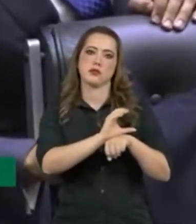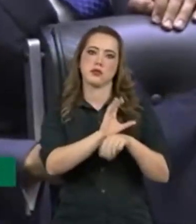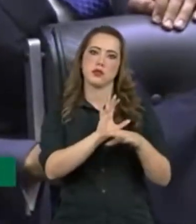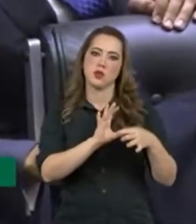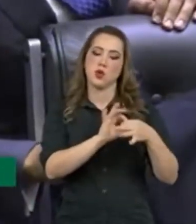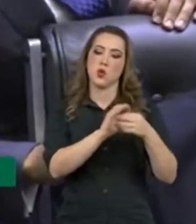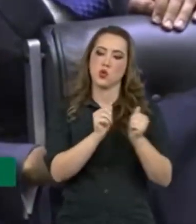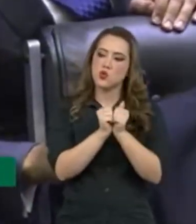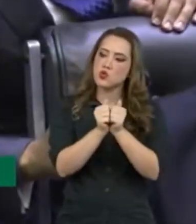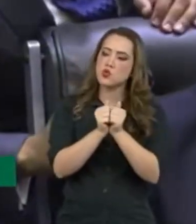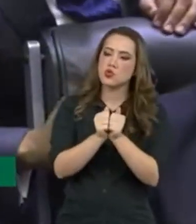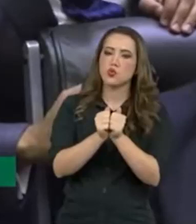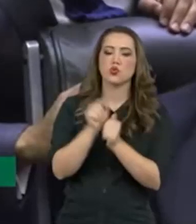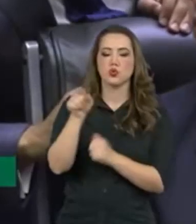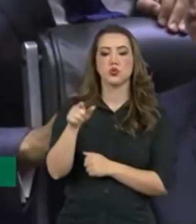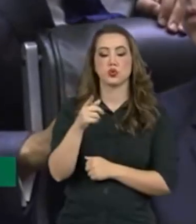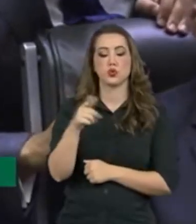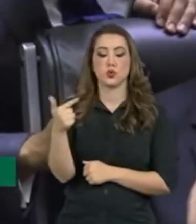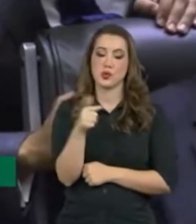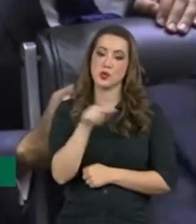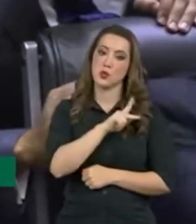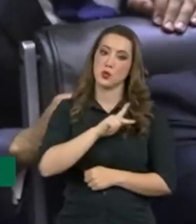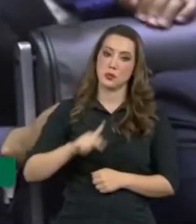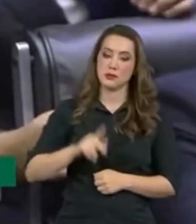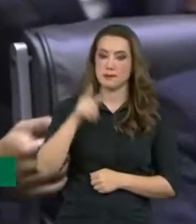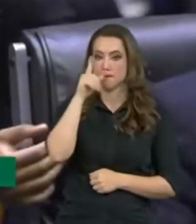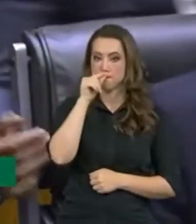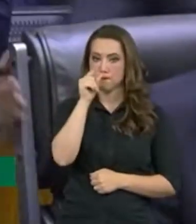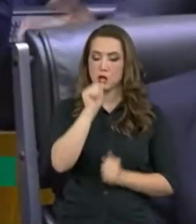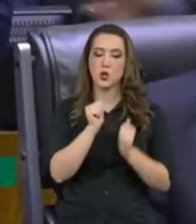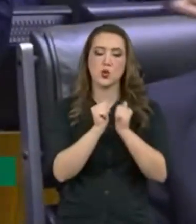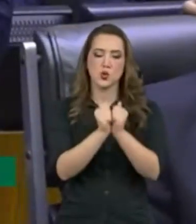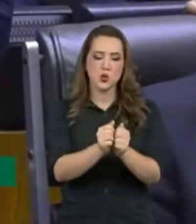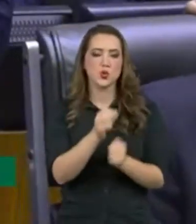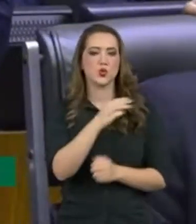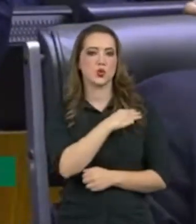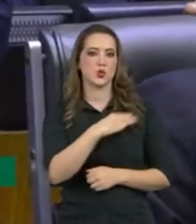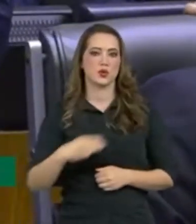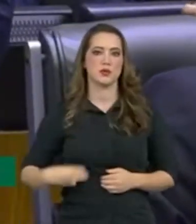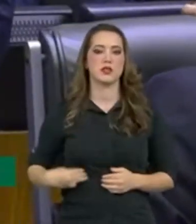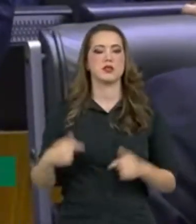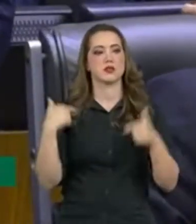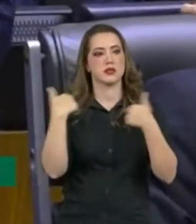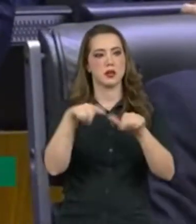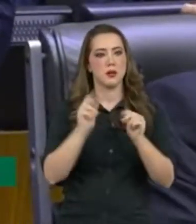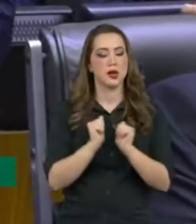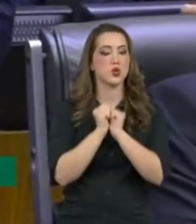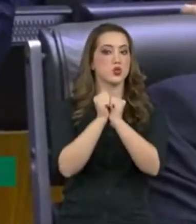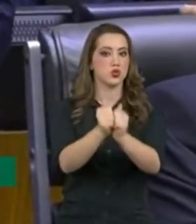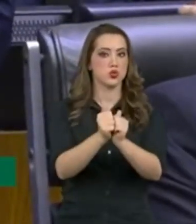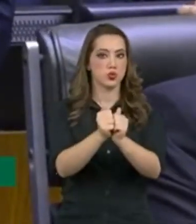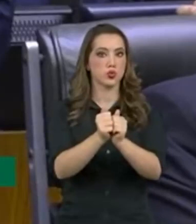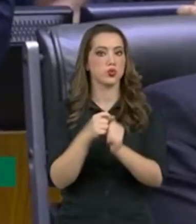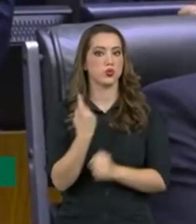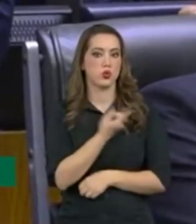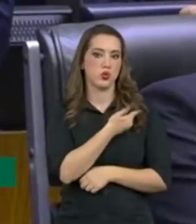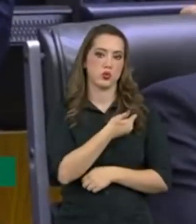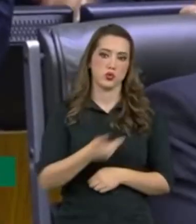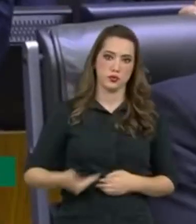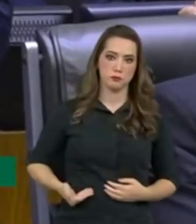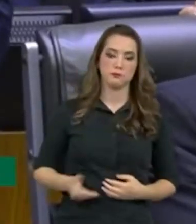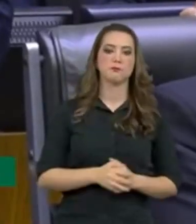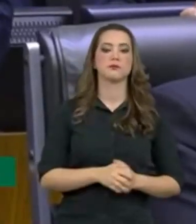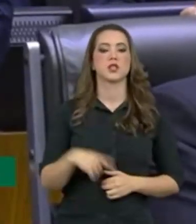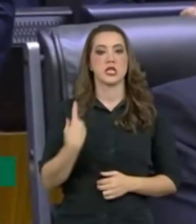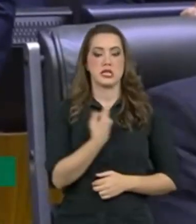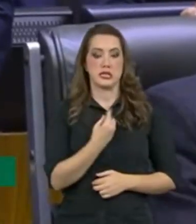junto com o vice-presidente Geraldo Alckmin e os ministros que conosco vão trabalhar. Se estamos aqui hoje,